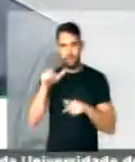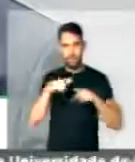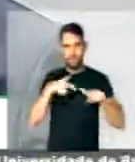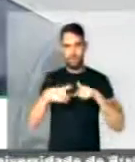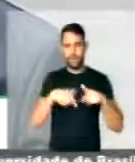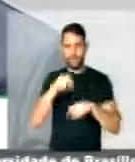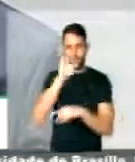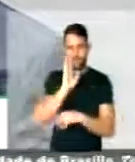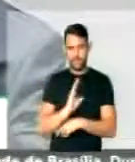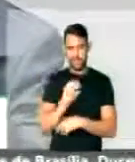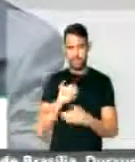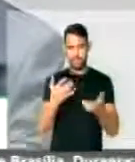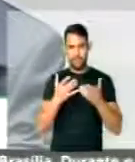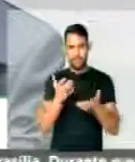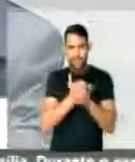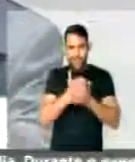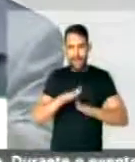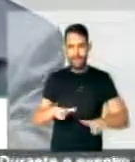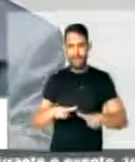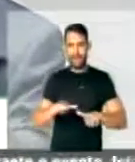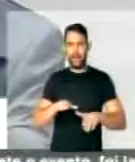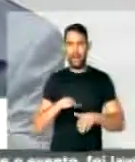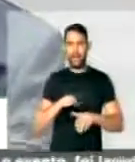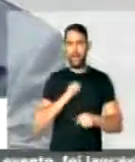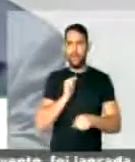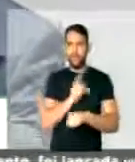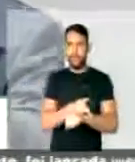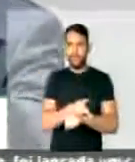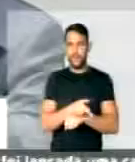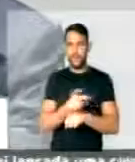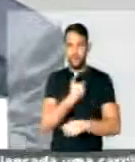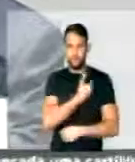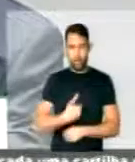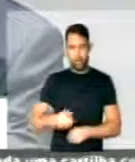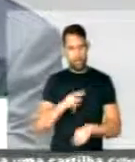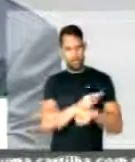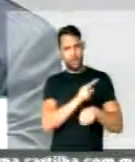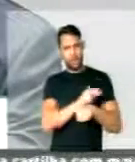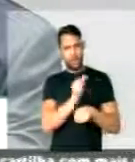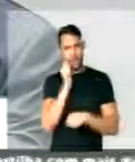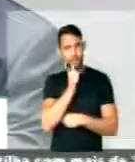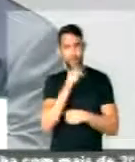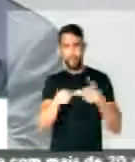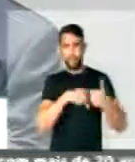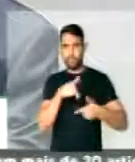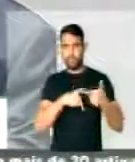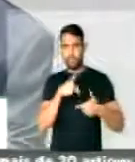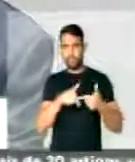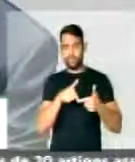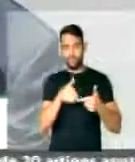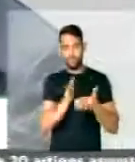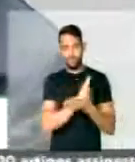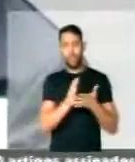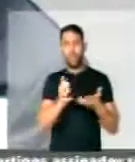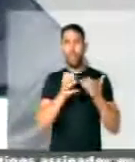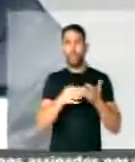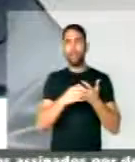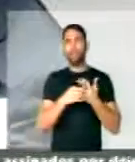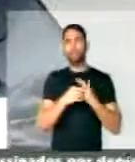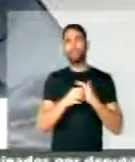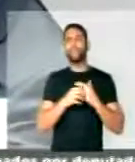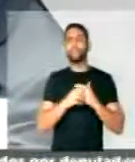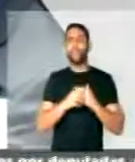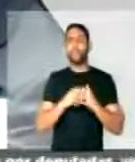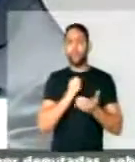Brasil. Estão querendo destruir a previdência pública que protege a mulher trabalhadora. Estão querendo